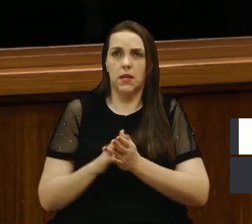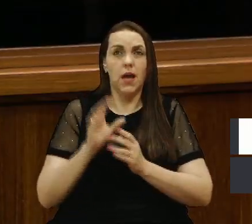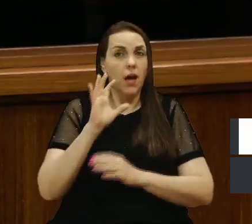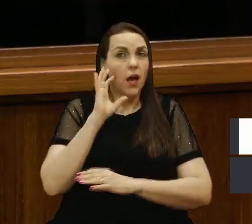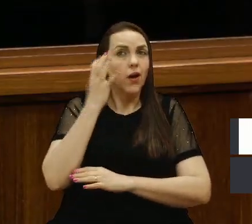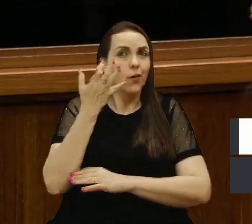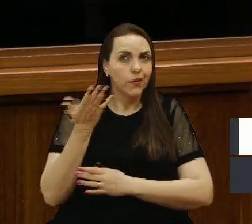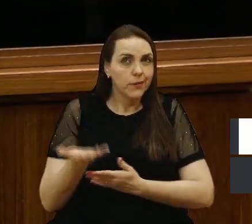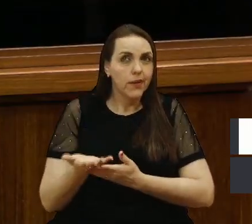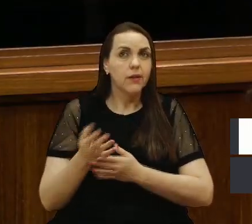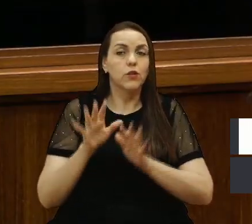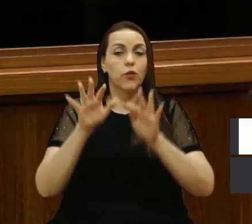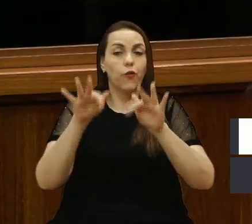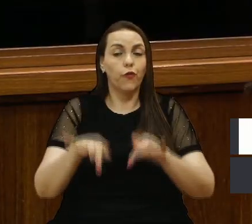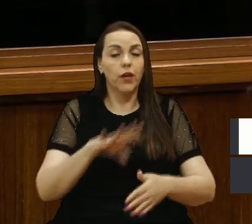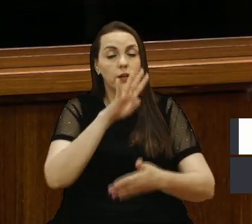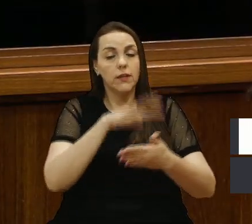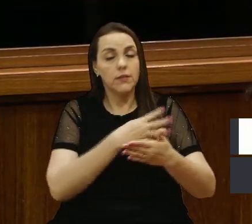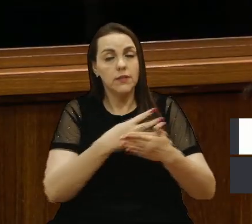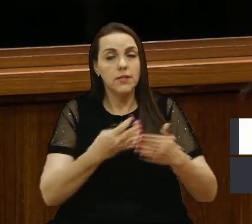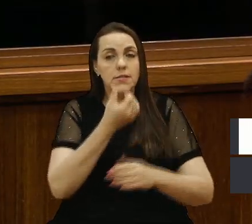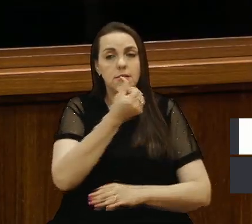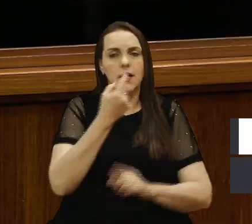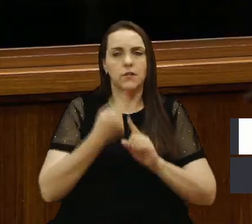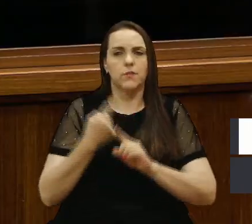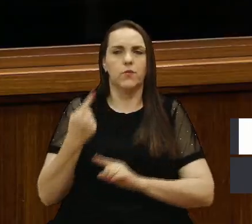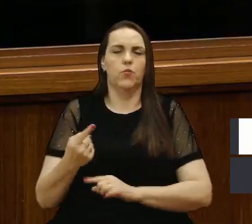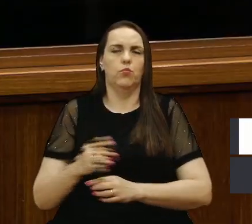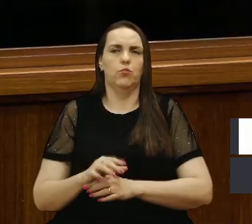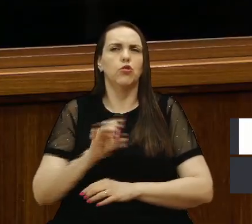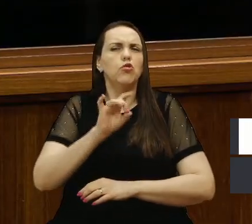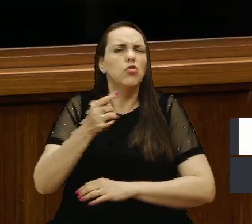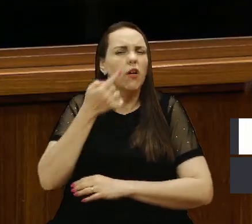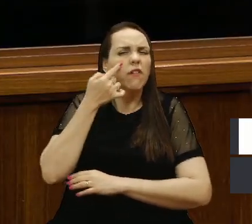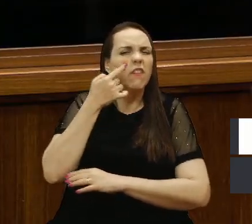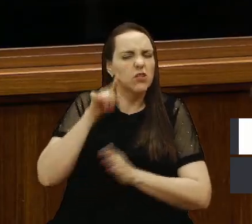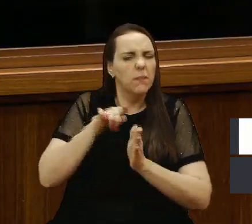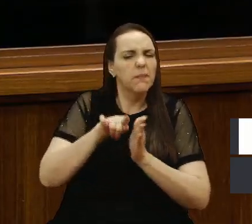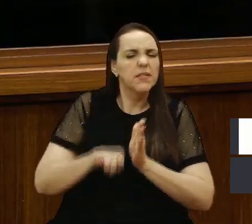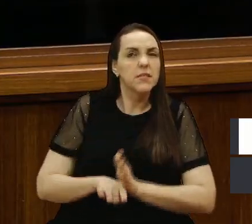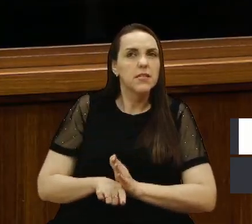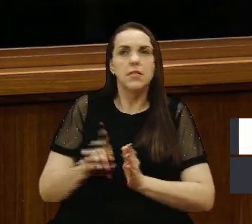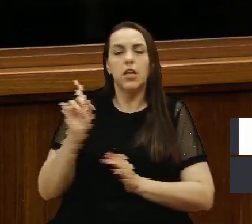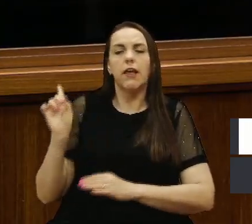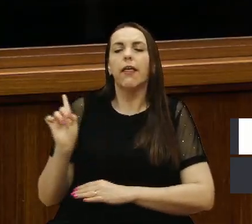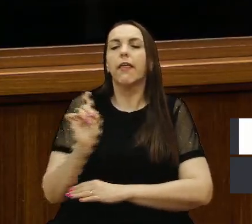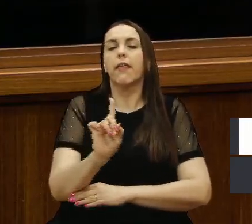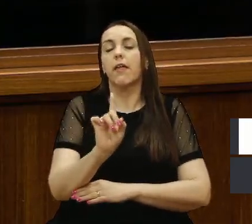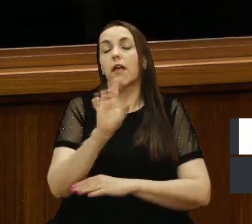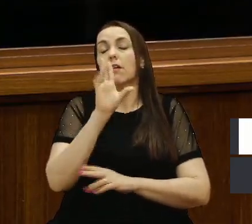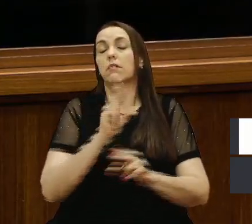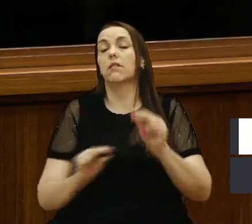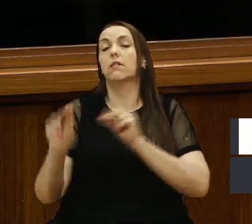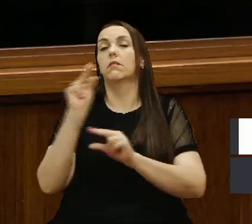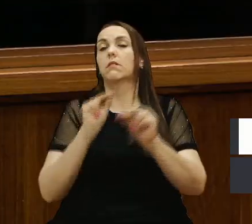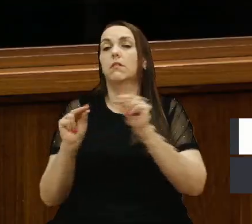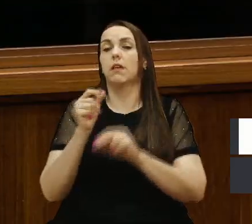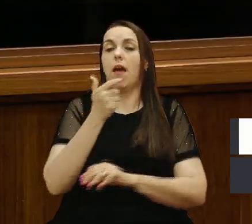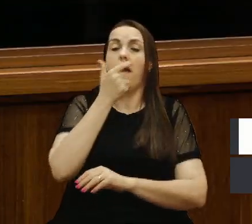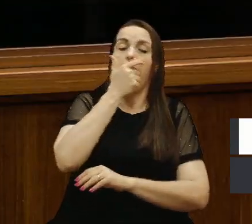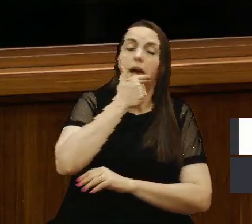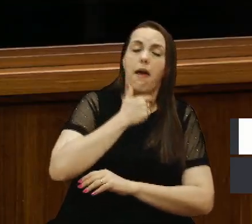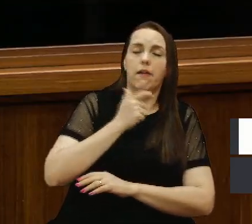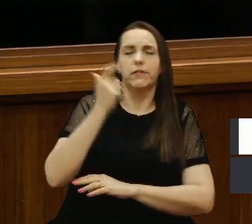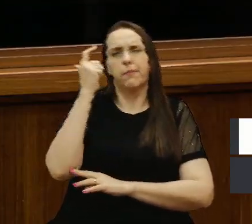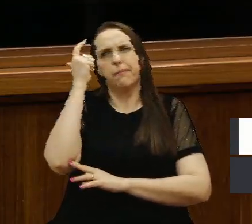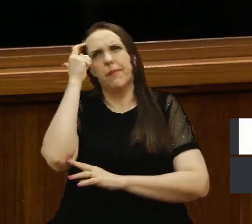ocorre com o fim da escala 6x1. É só a gente pesquisar. E não vim aqui falar o que a gente acha, o que a gente